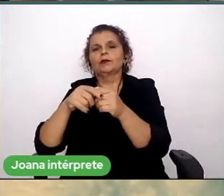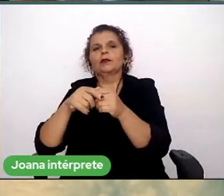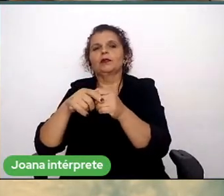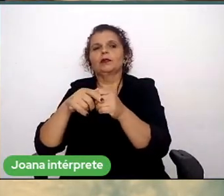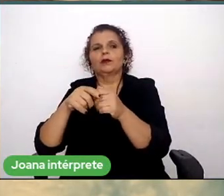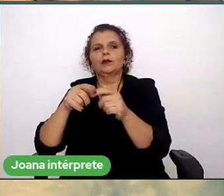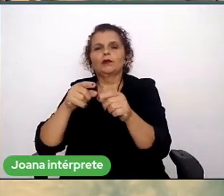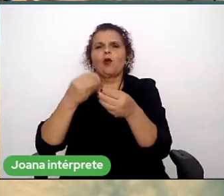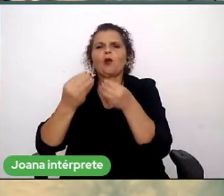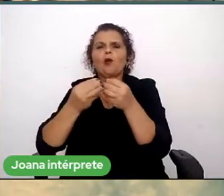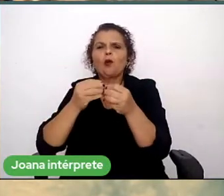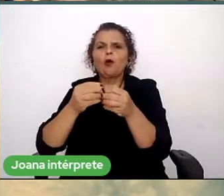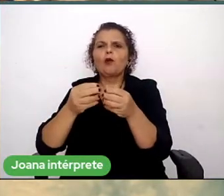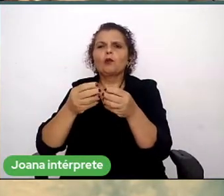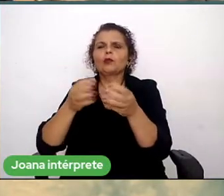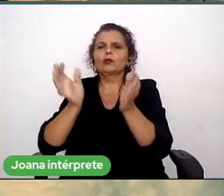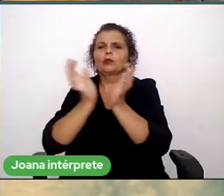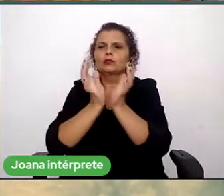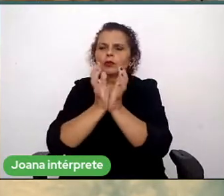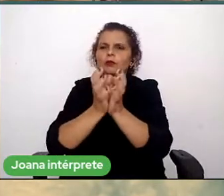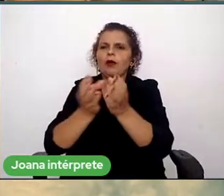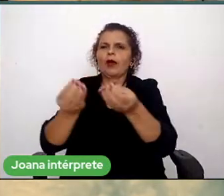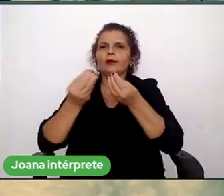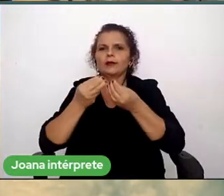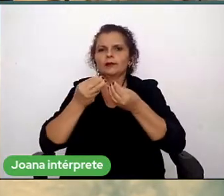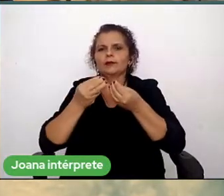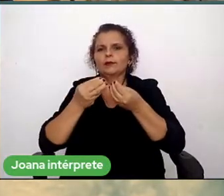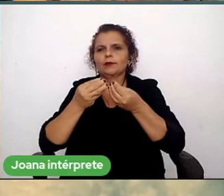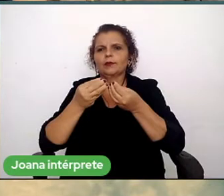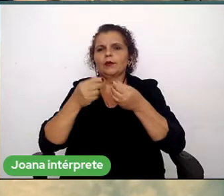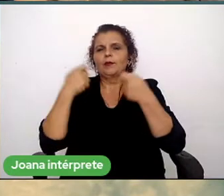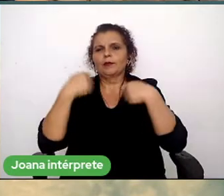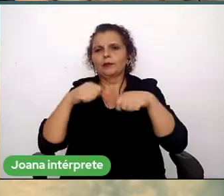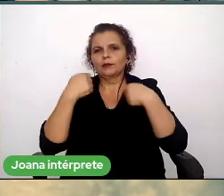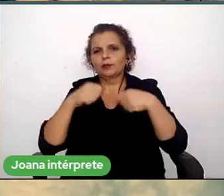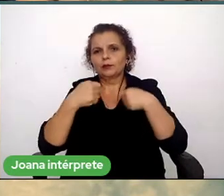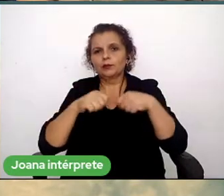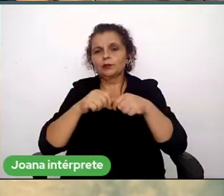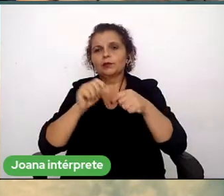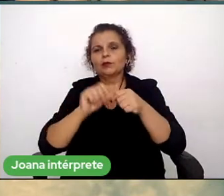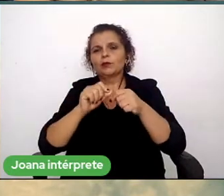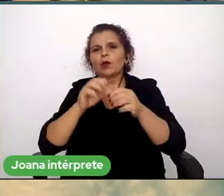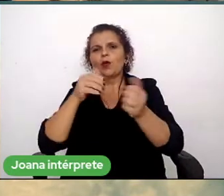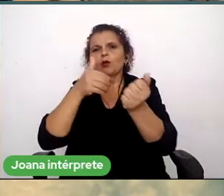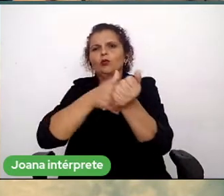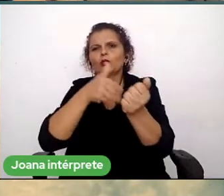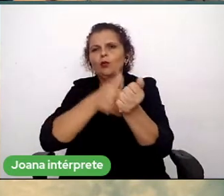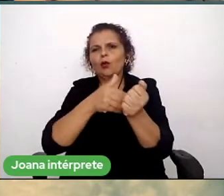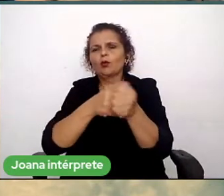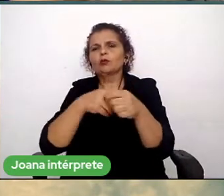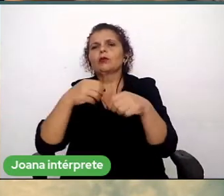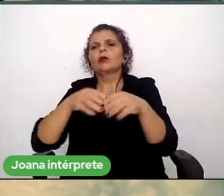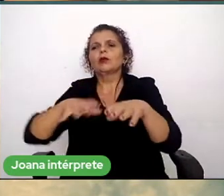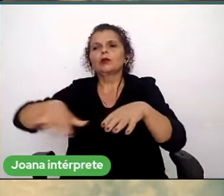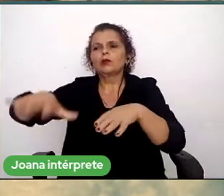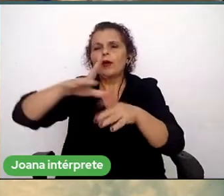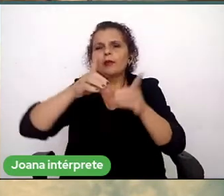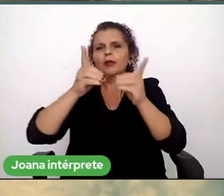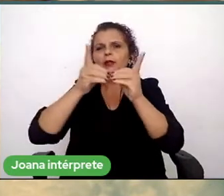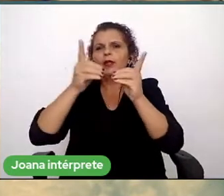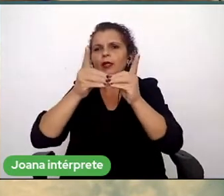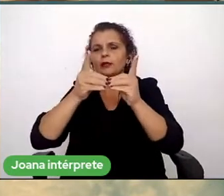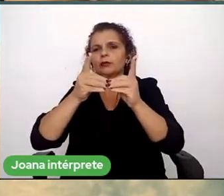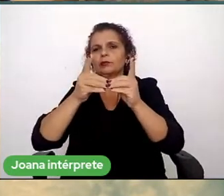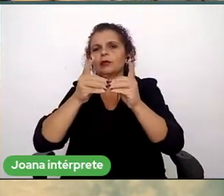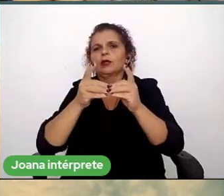como que o time vai receber essas novas pessoas então o que que ela precisa entender do código que ela precisa entender do ambiente da cliente da